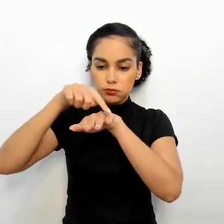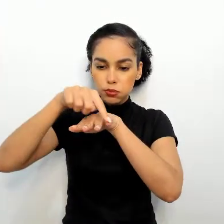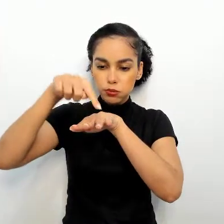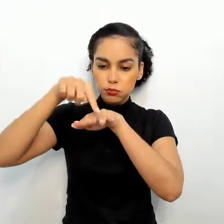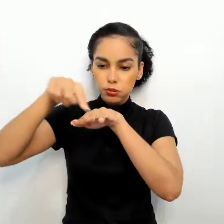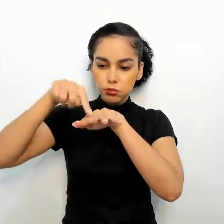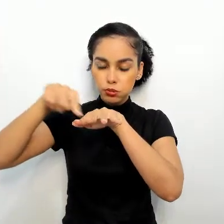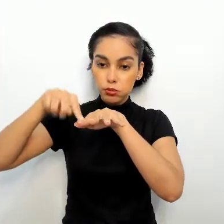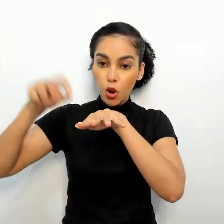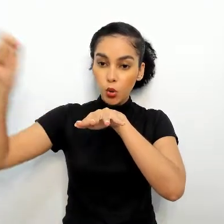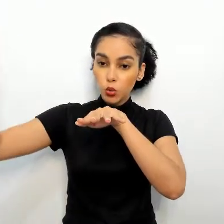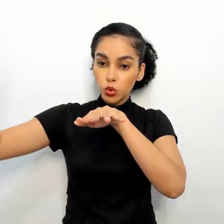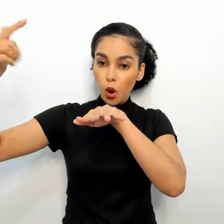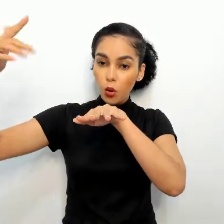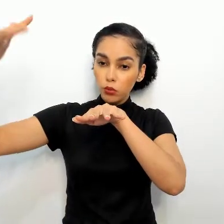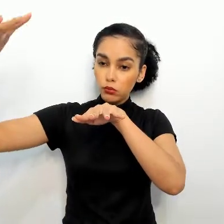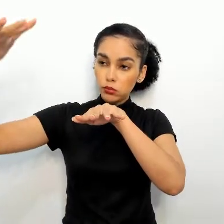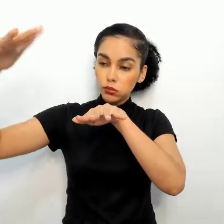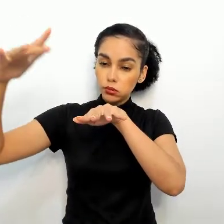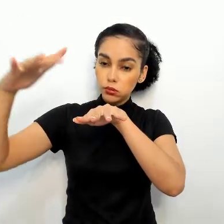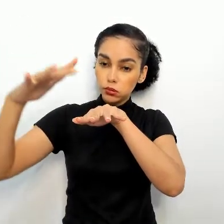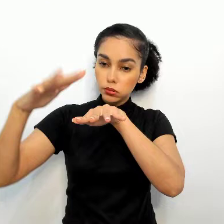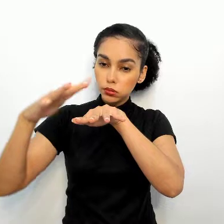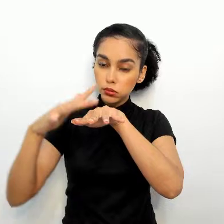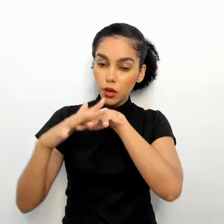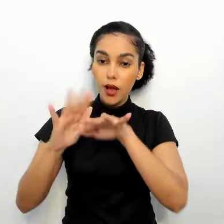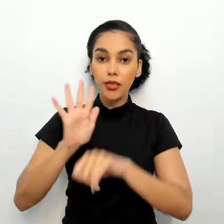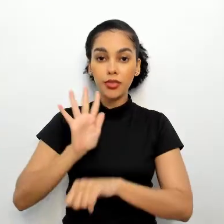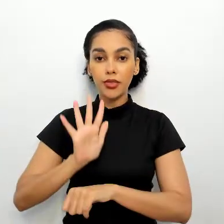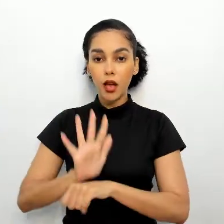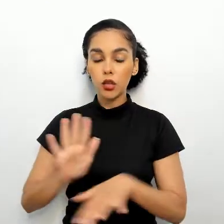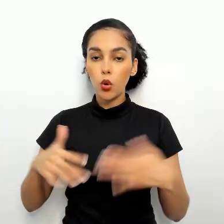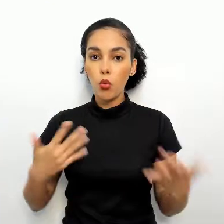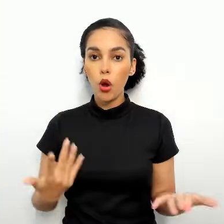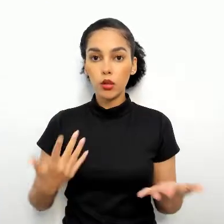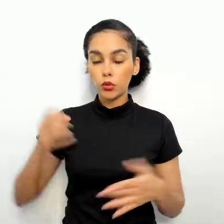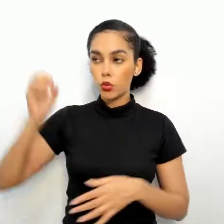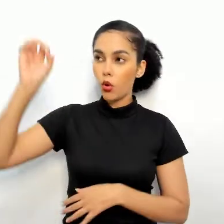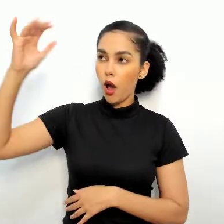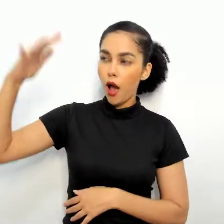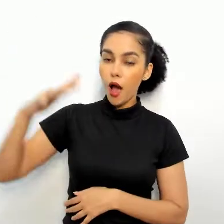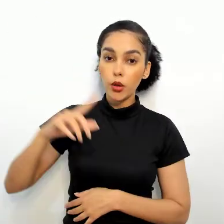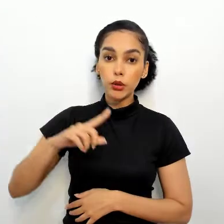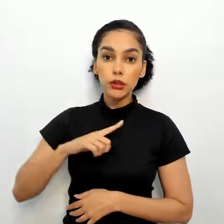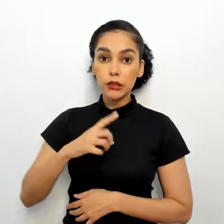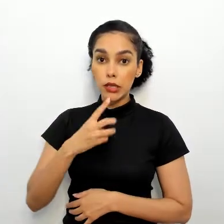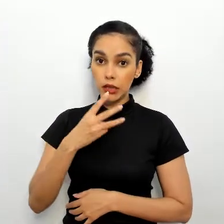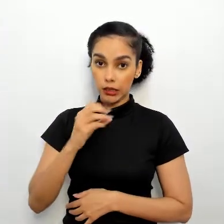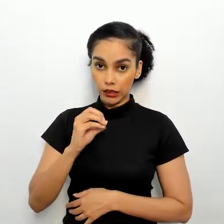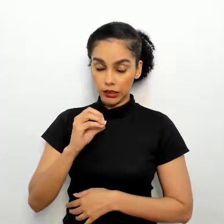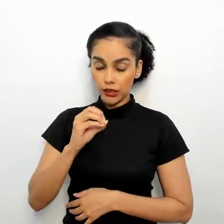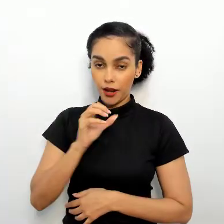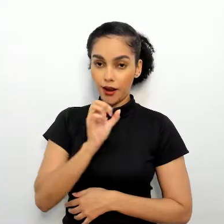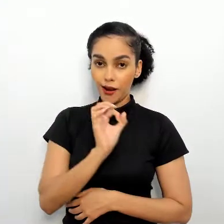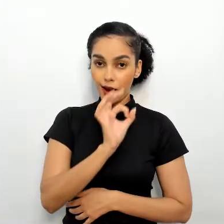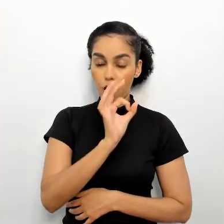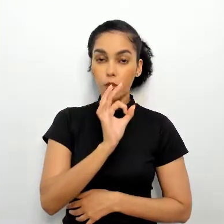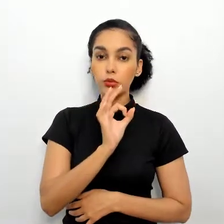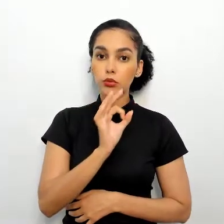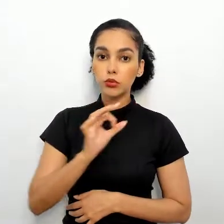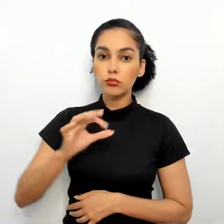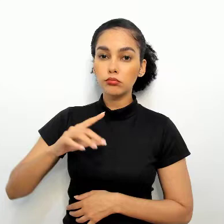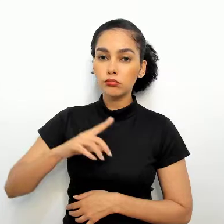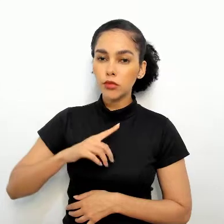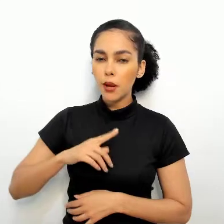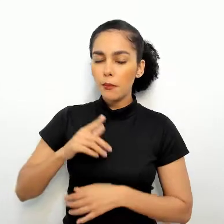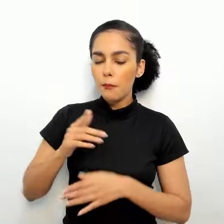da tarde, no momento em que os seus raios fizerem 30 graus com a posição a pino, gere a metade da